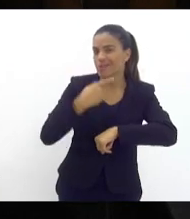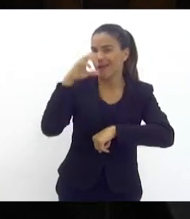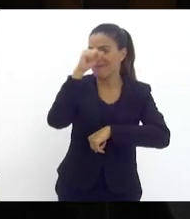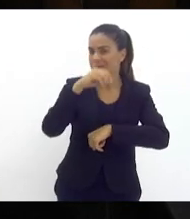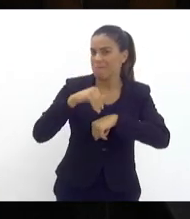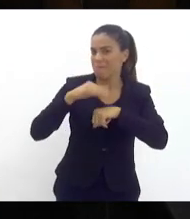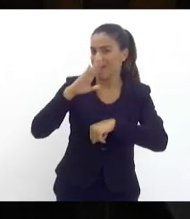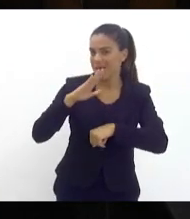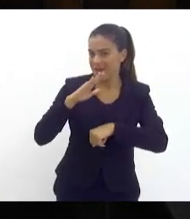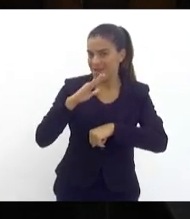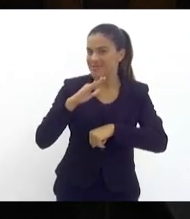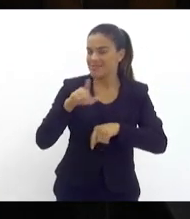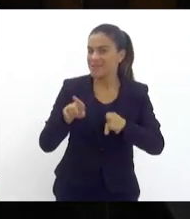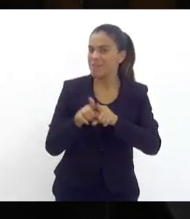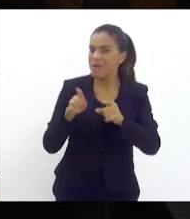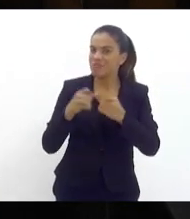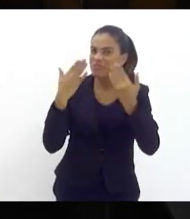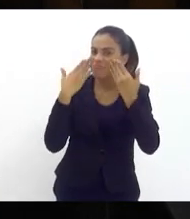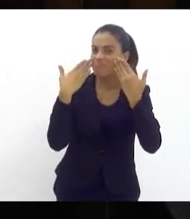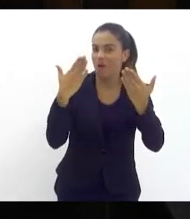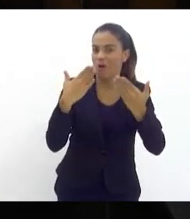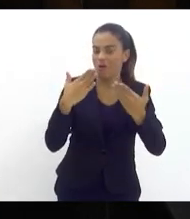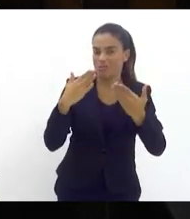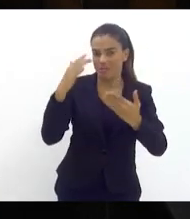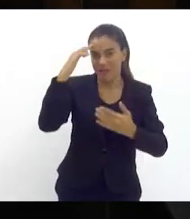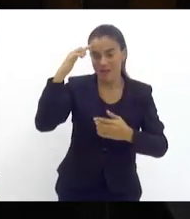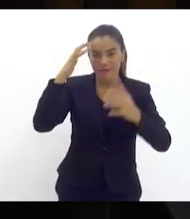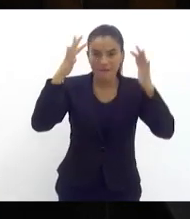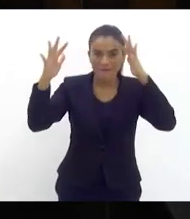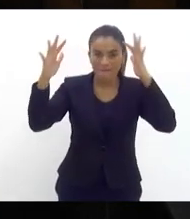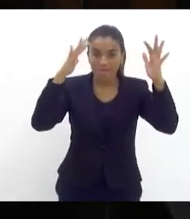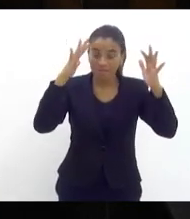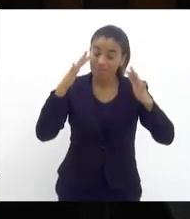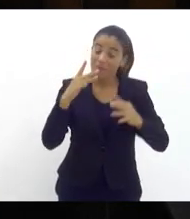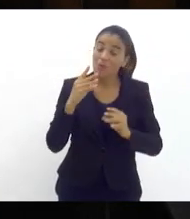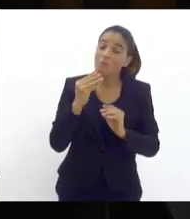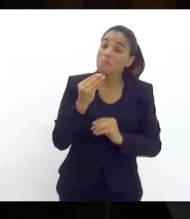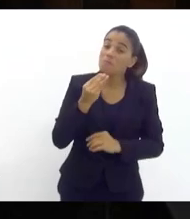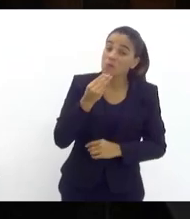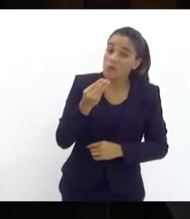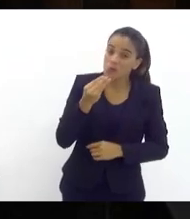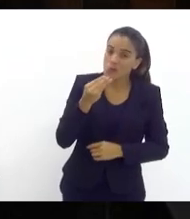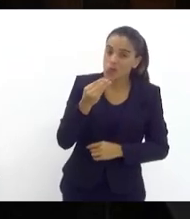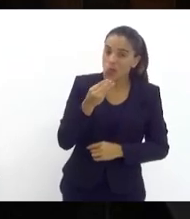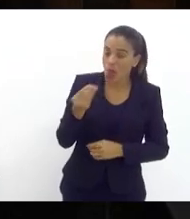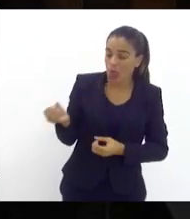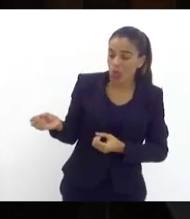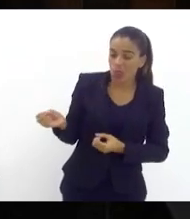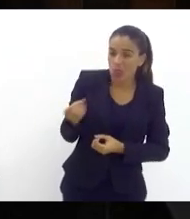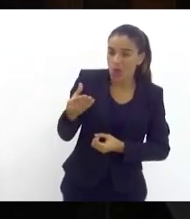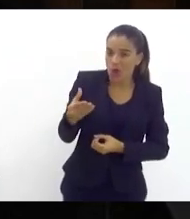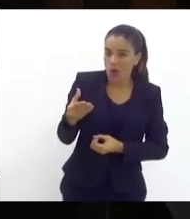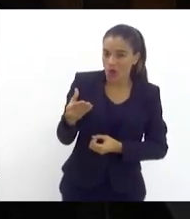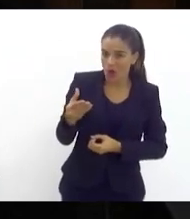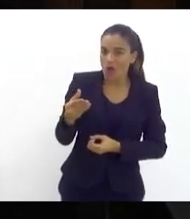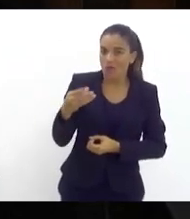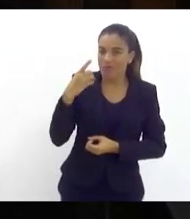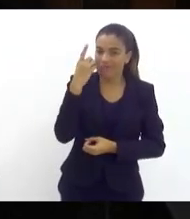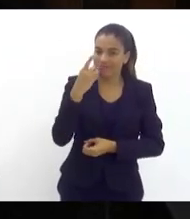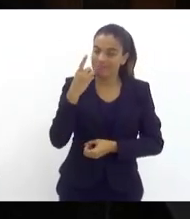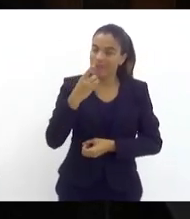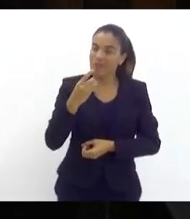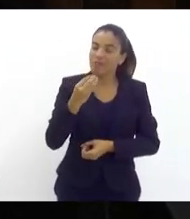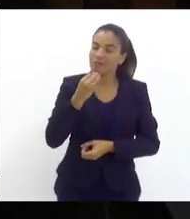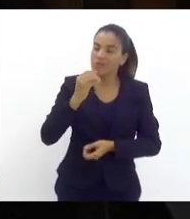a gente expõe nossos pensamentos quisera que os nossos colegas novos principalmente se